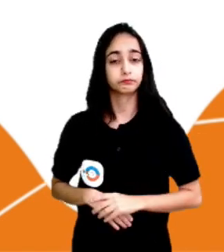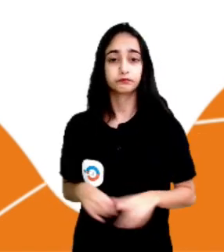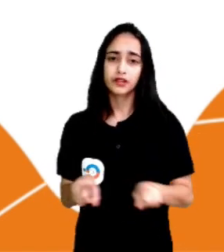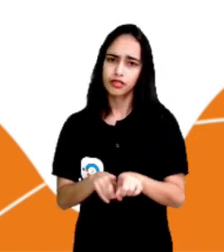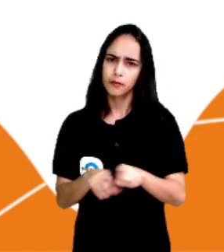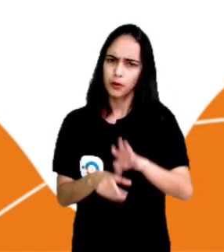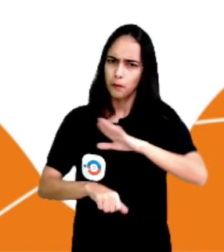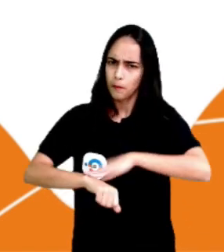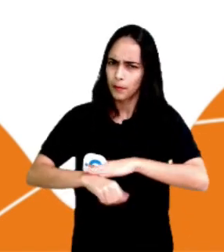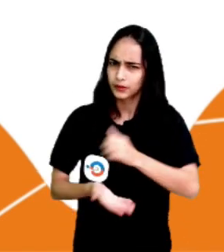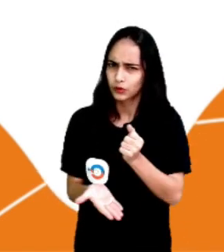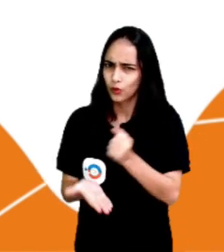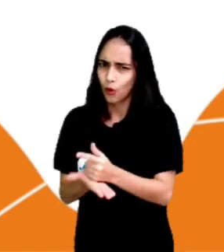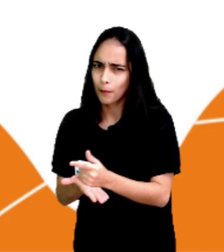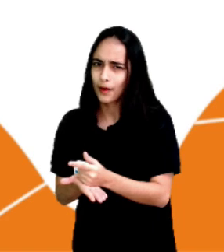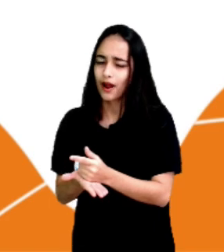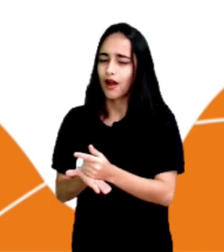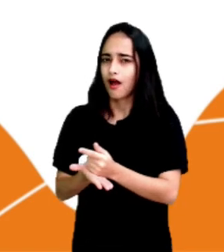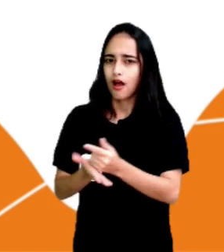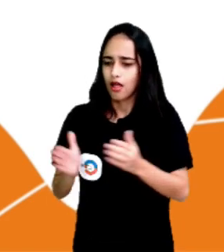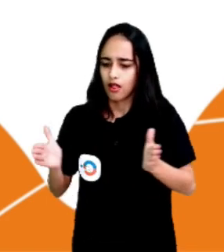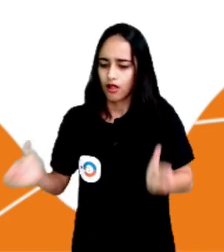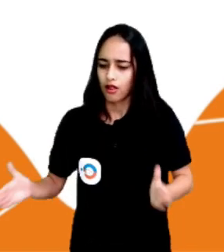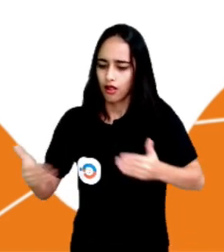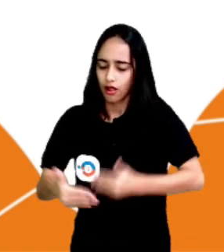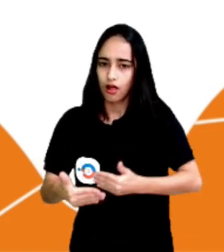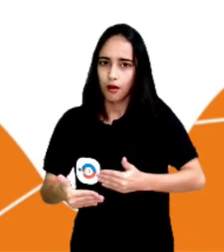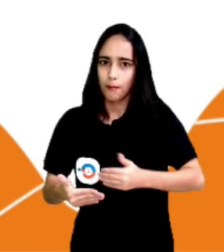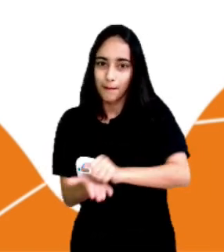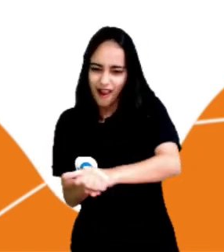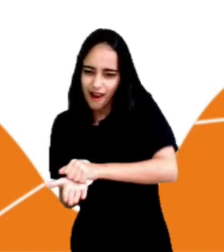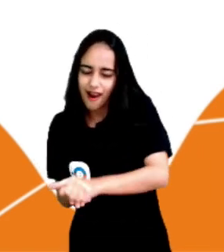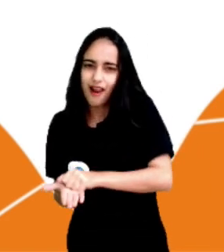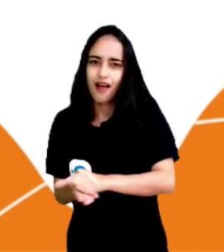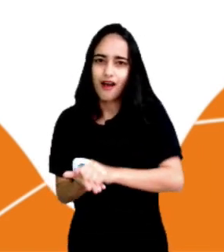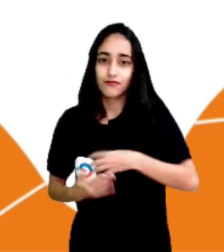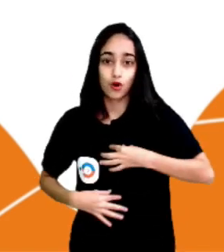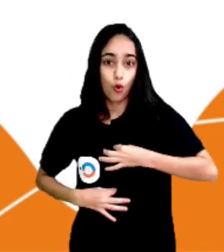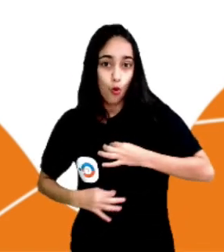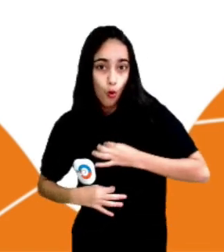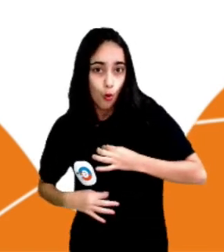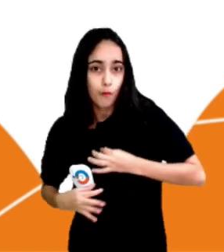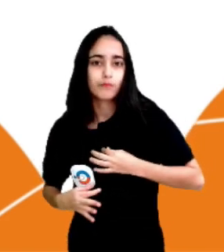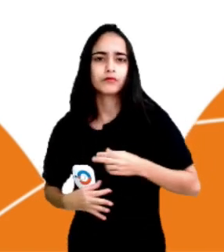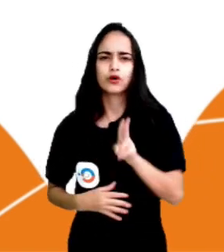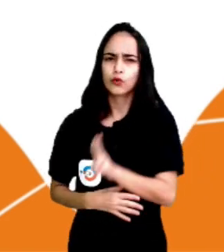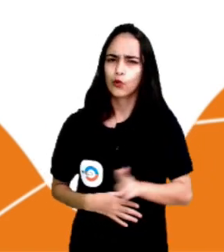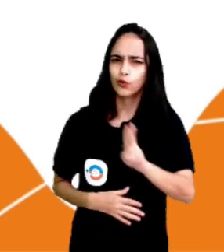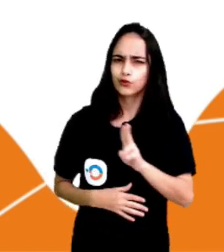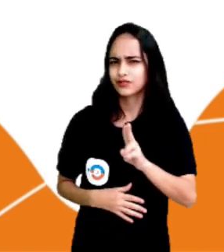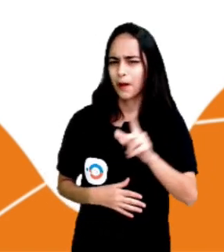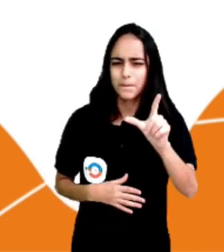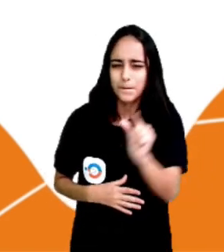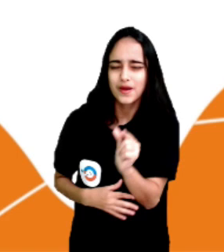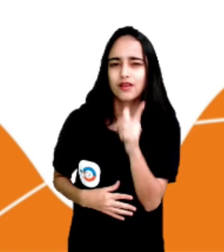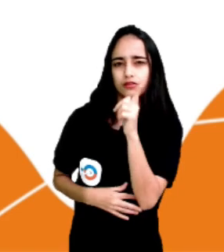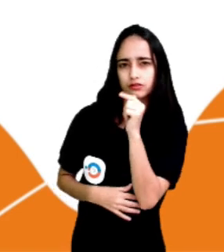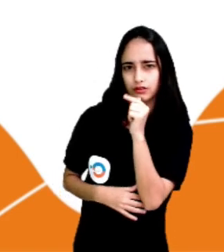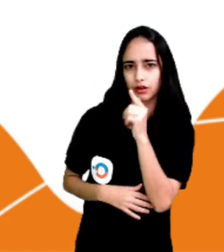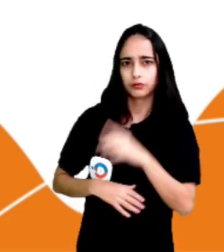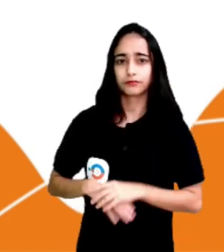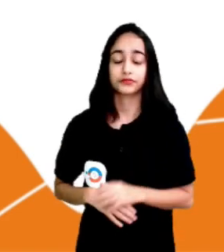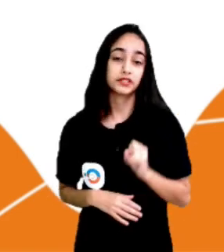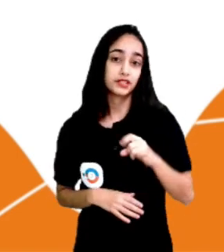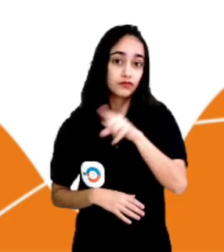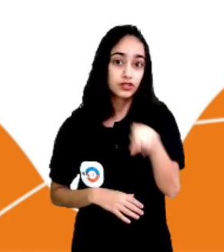roupa escolher o modelo que usa menos água a água evapora muito rápido sobre o calor do sol se você tem um jardim